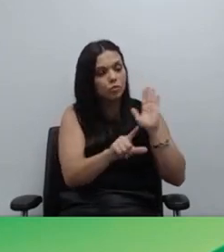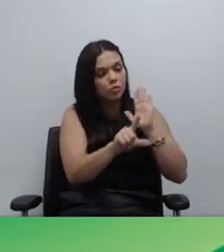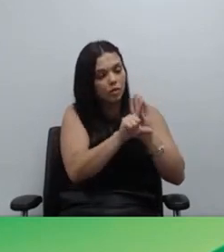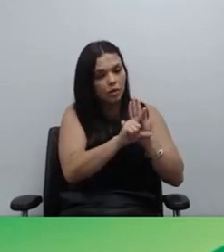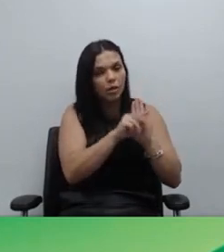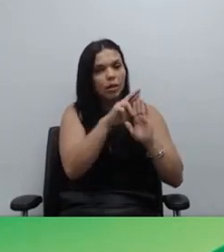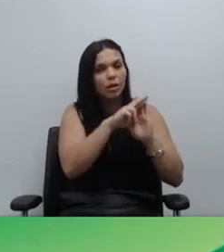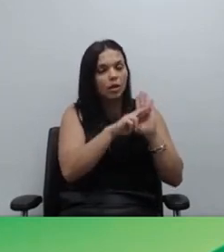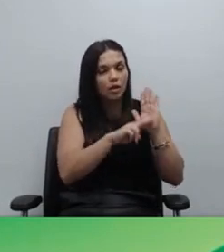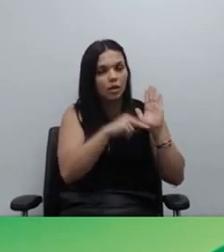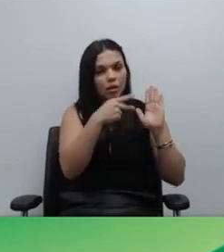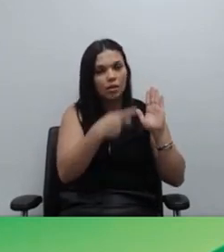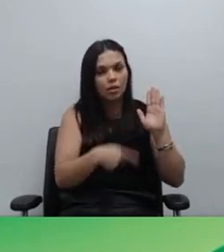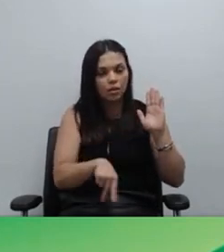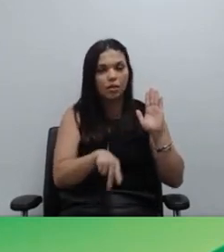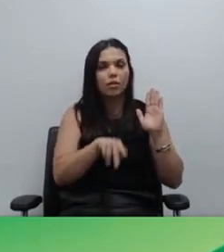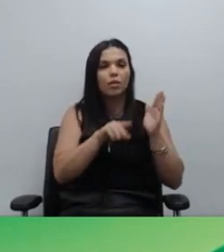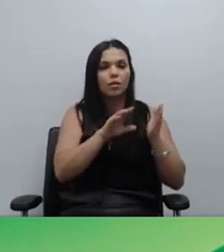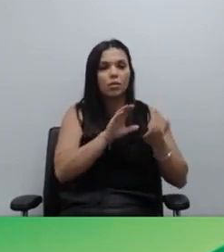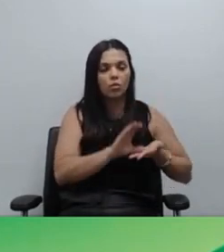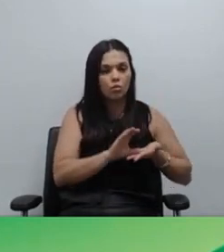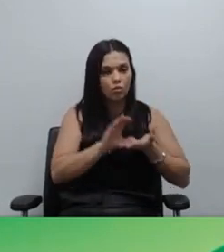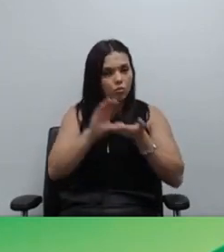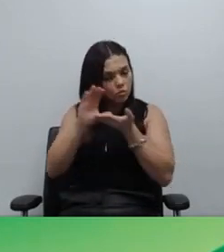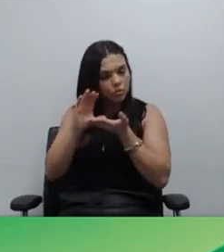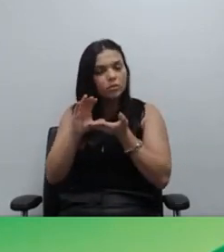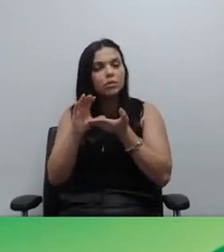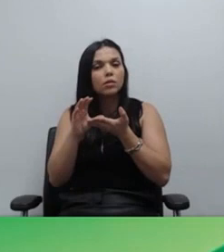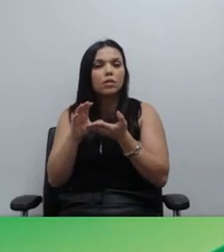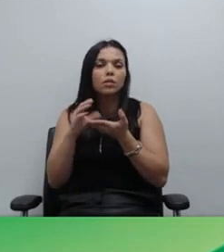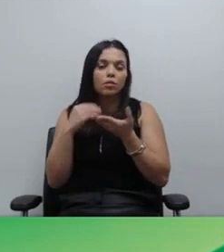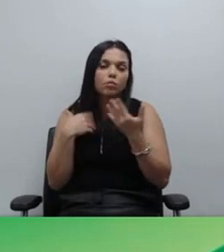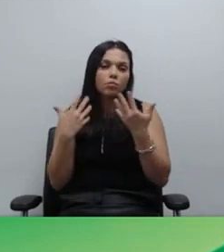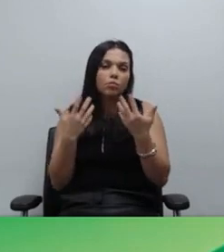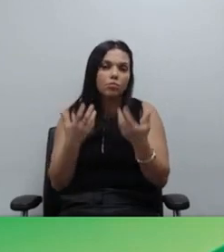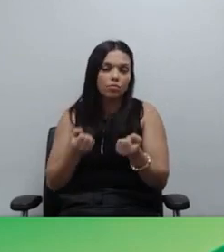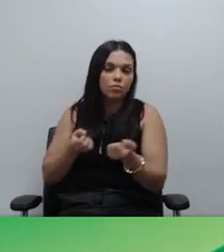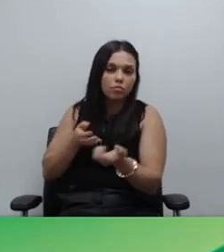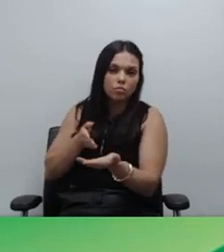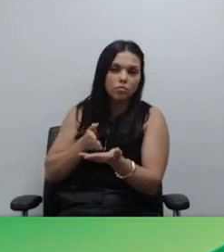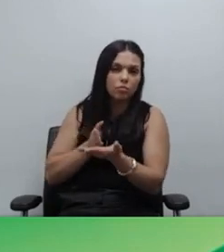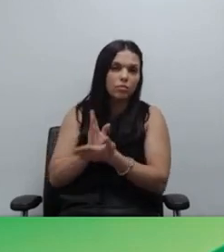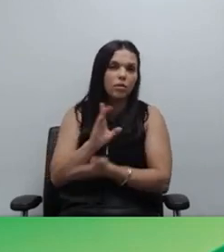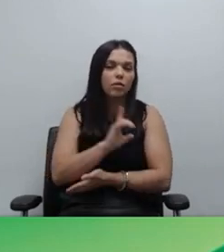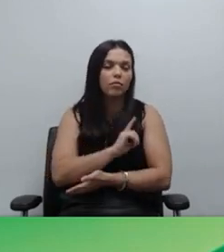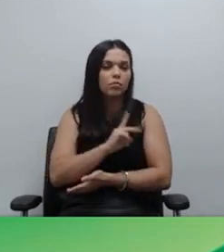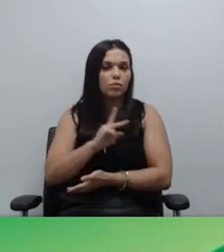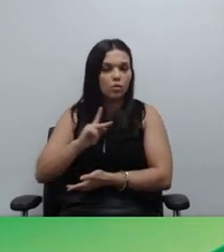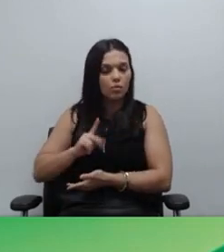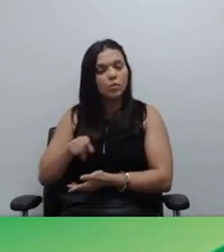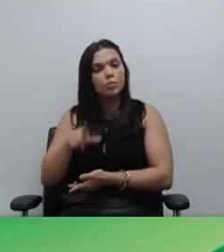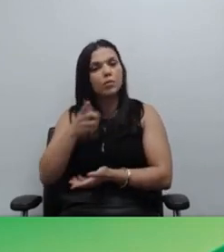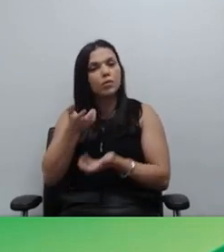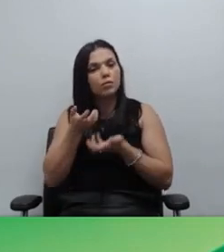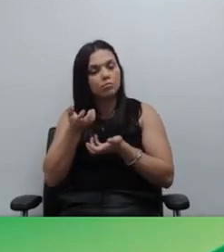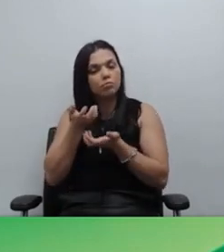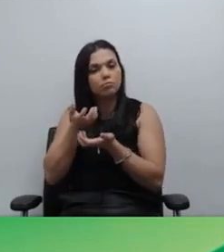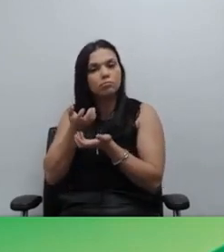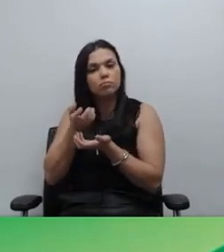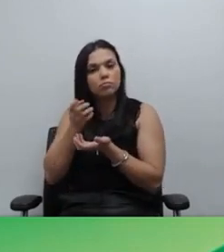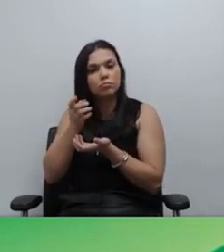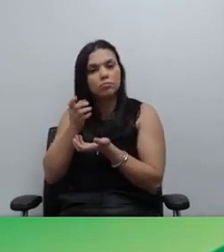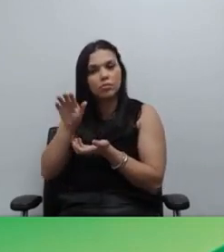exigidos, e por este voto eu encaminho e acolho o pedido da Defensora Pública interessada, nossa colega